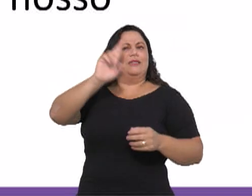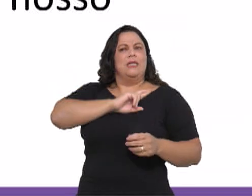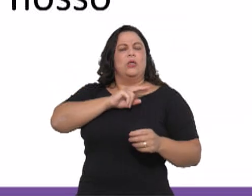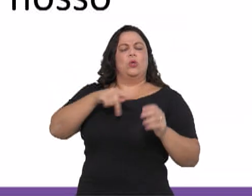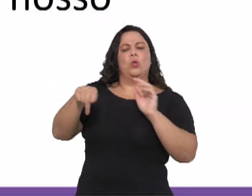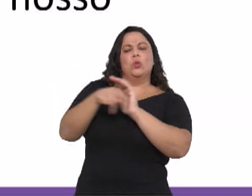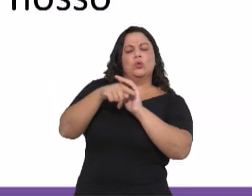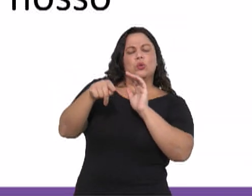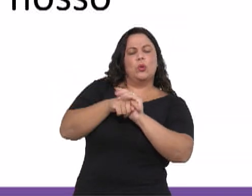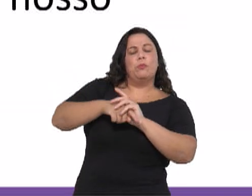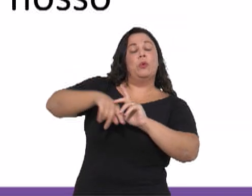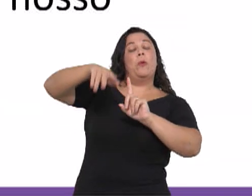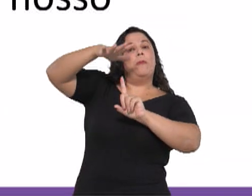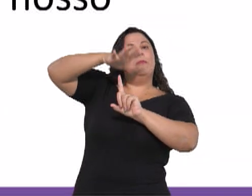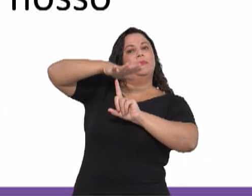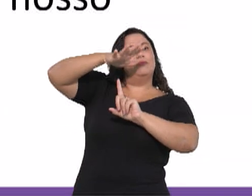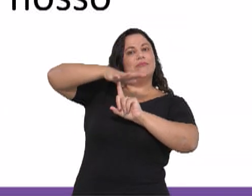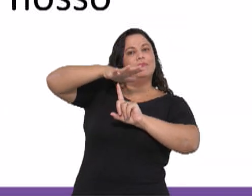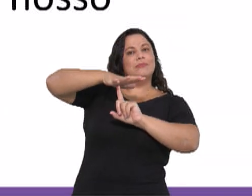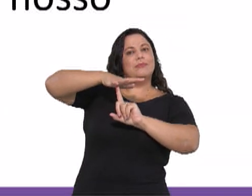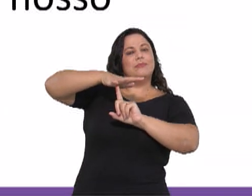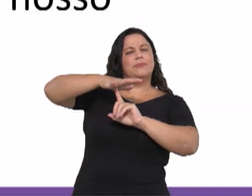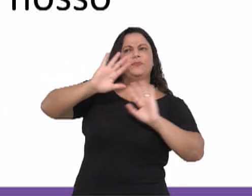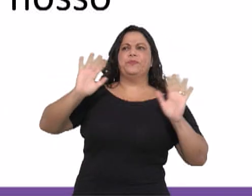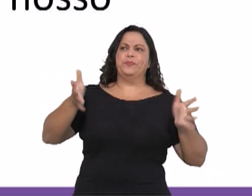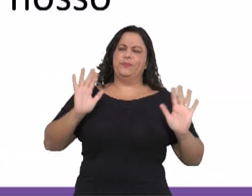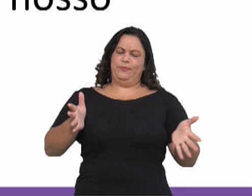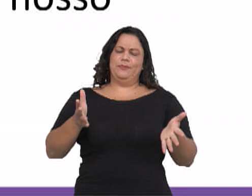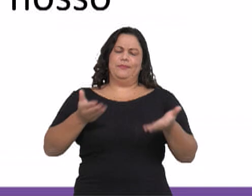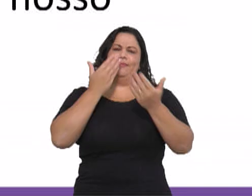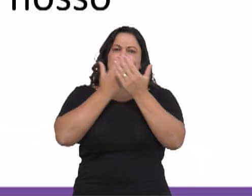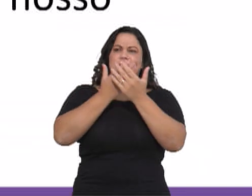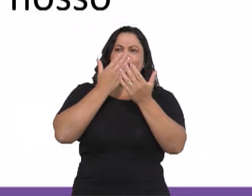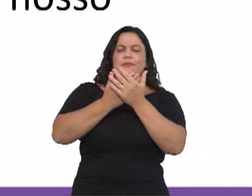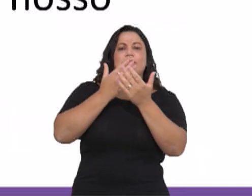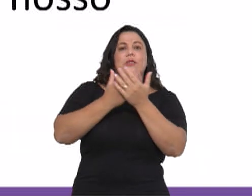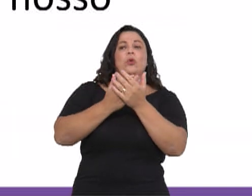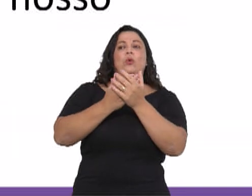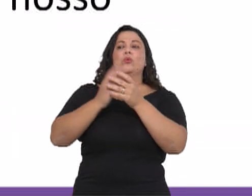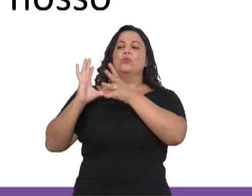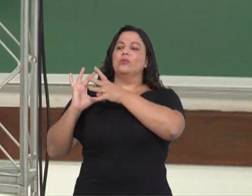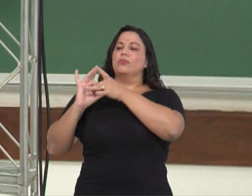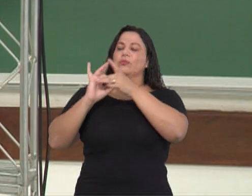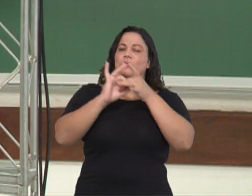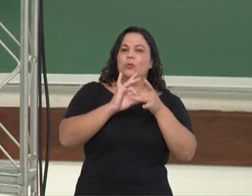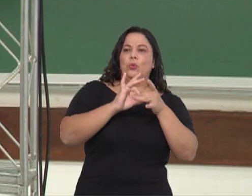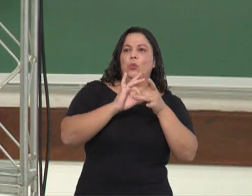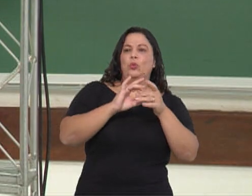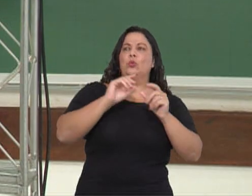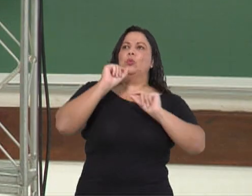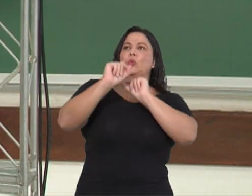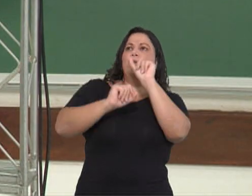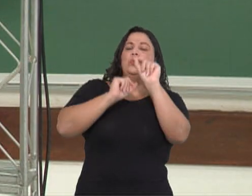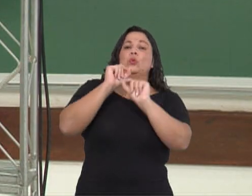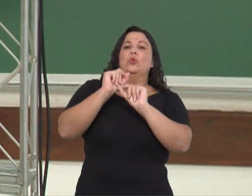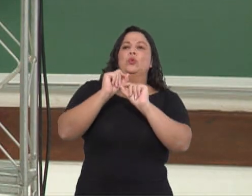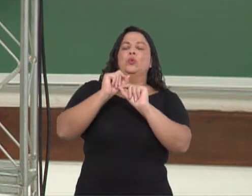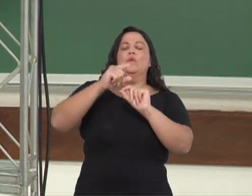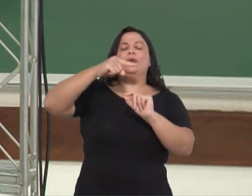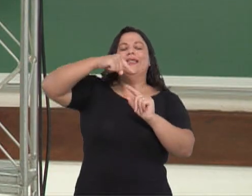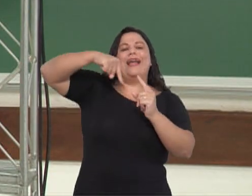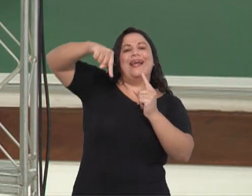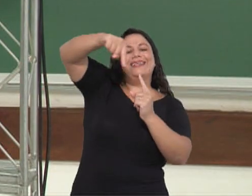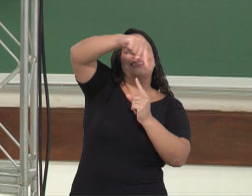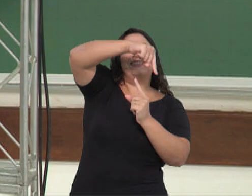Paraná, especificamente. Estudamos algumas manifestações populares que unem o sagrado e o profano, ou seja, o religioso